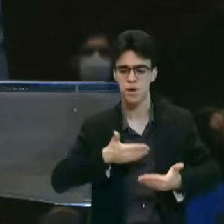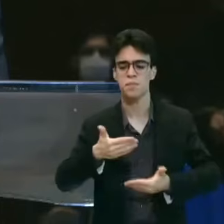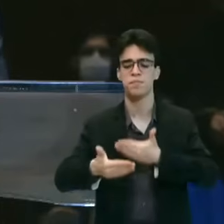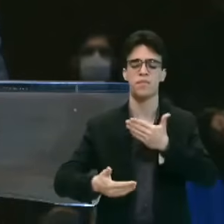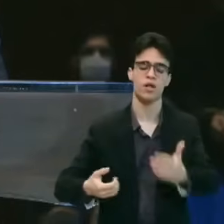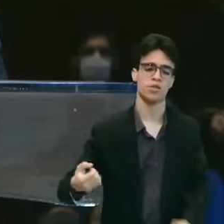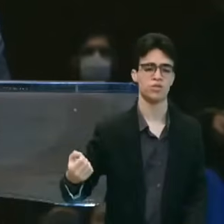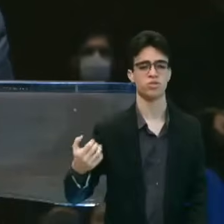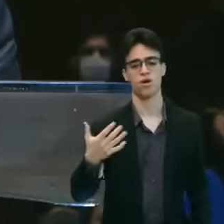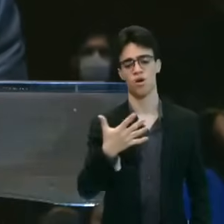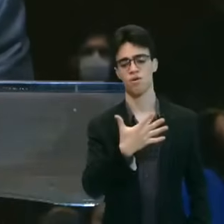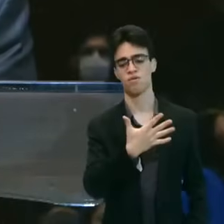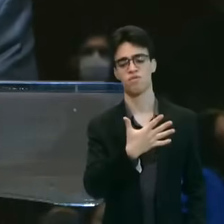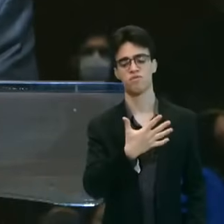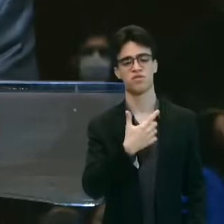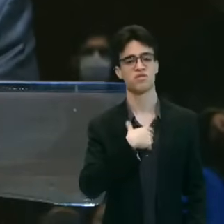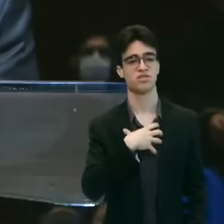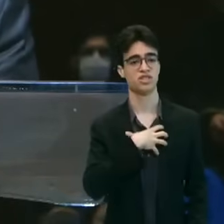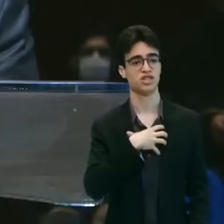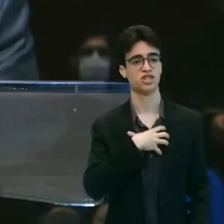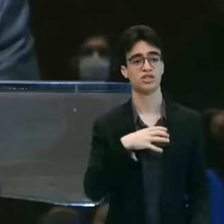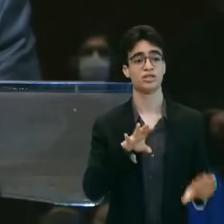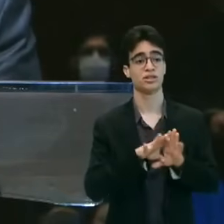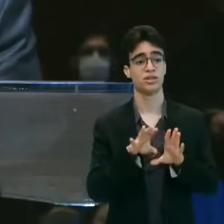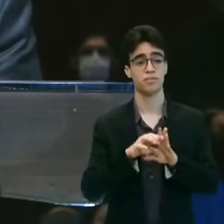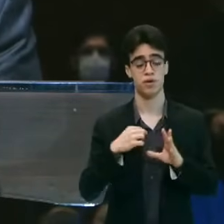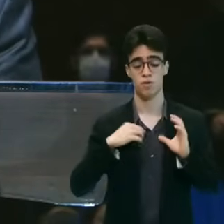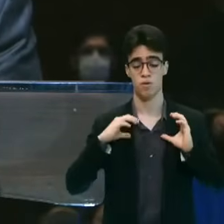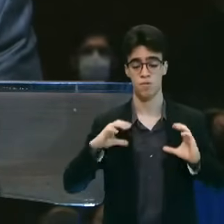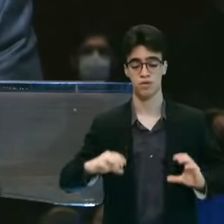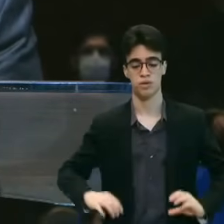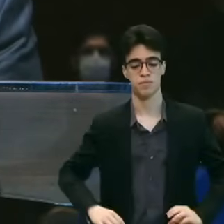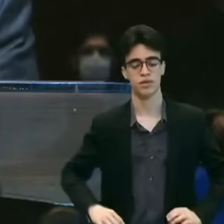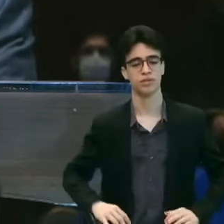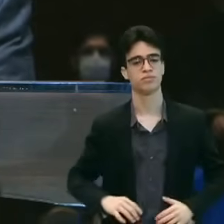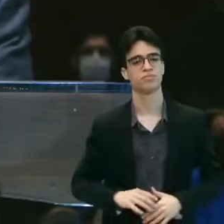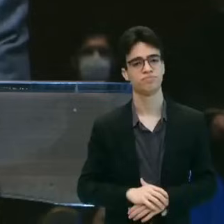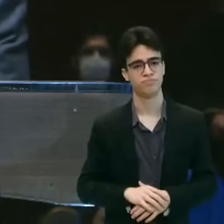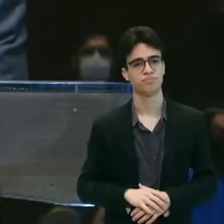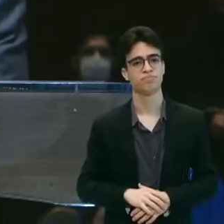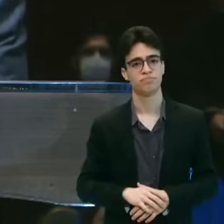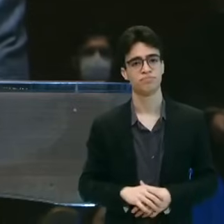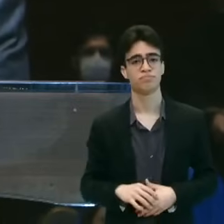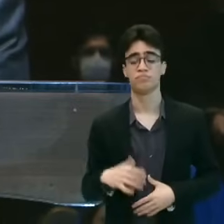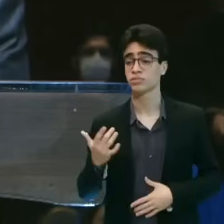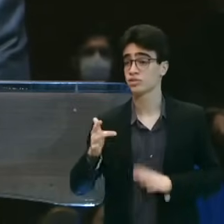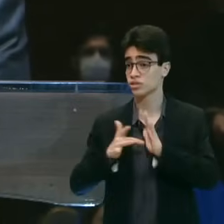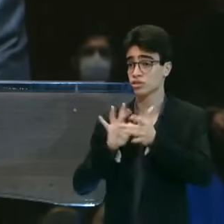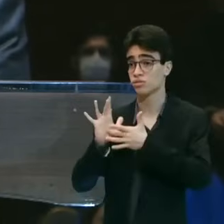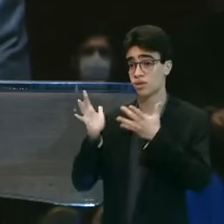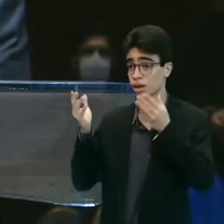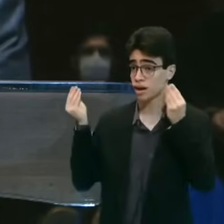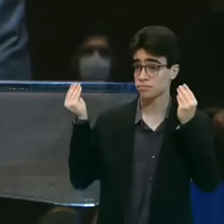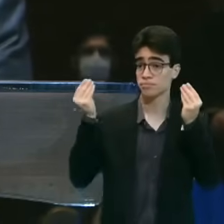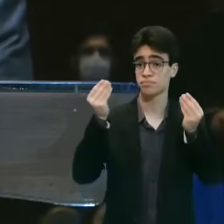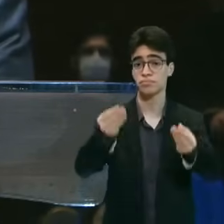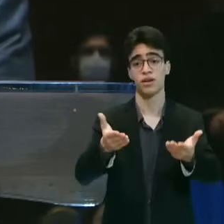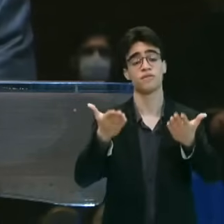seus sentimentos e nas suas atitudes. E é isso que Jesus quer fazer na sua